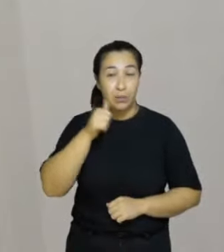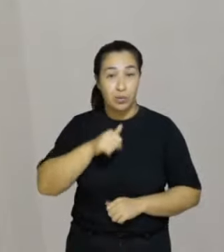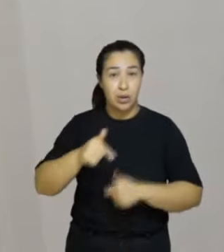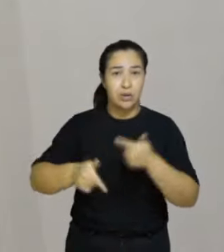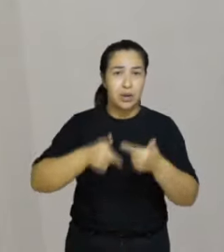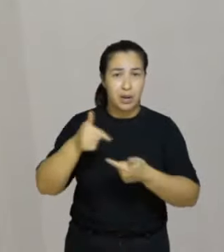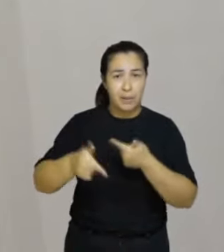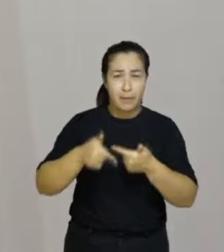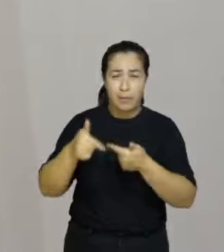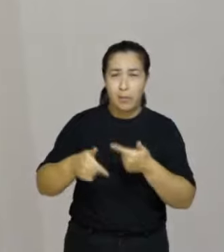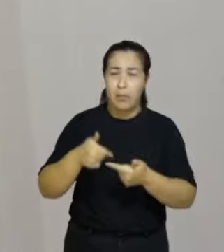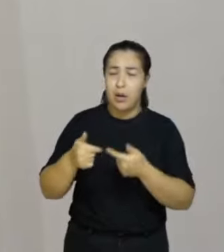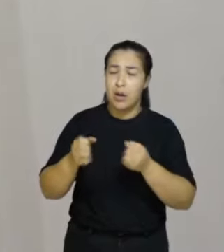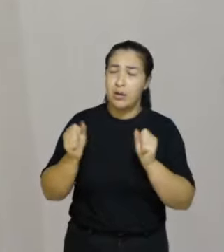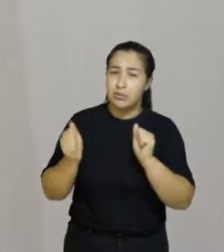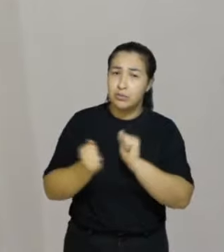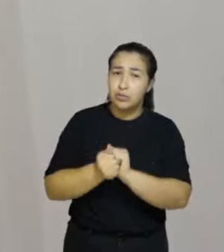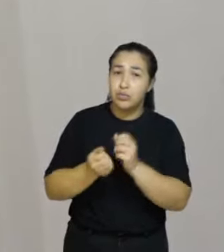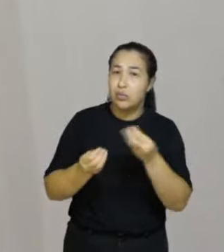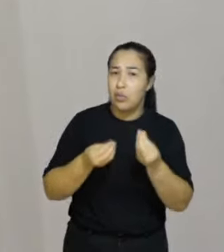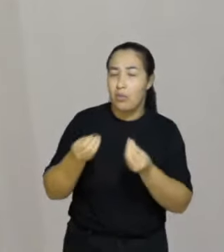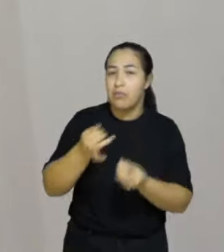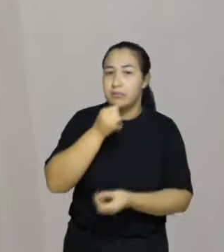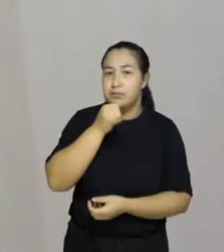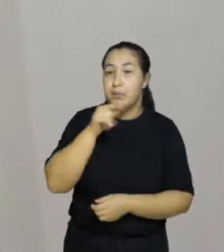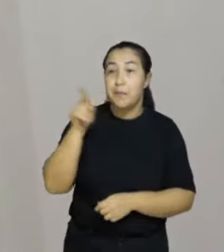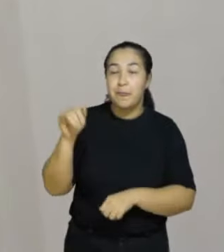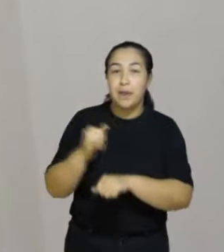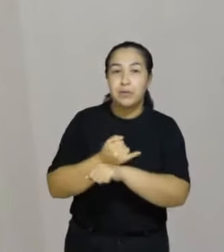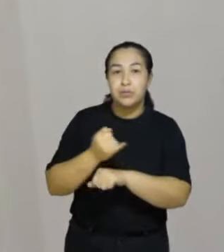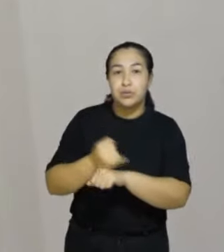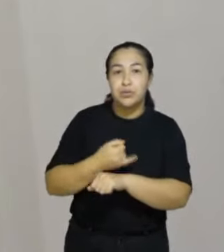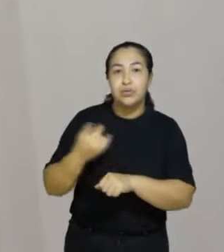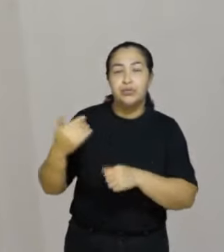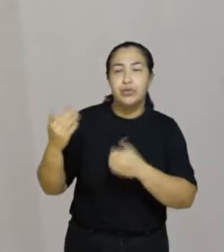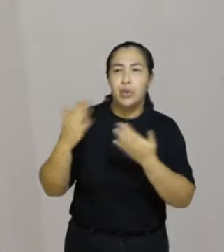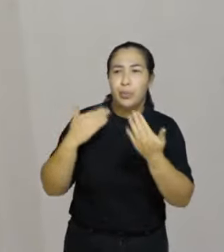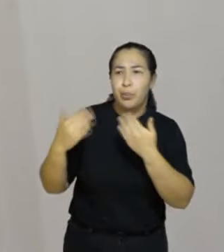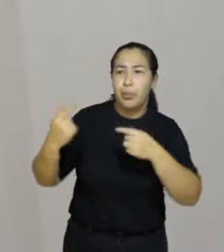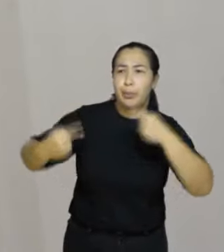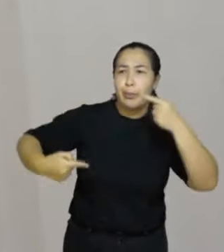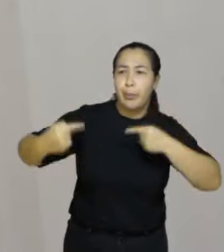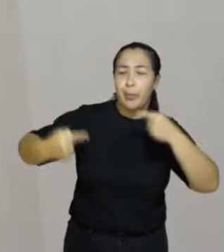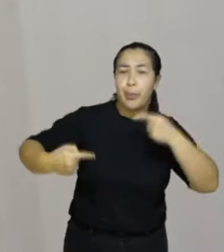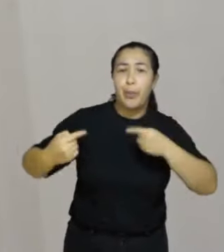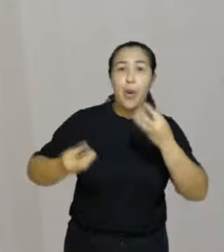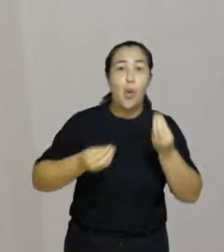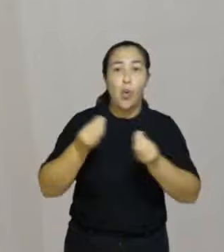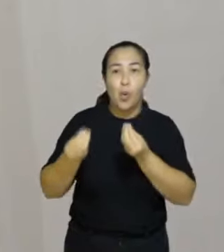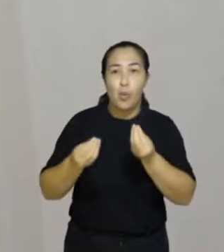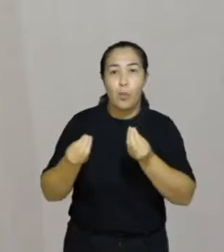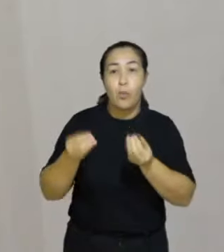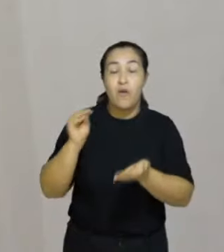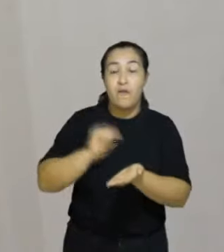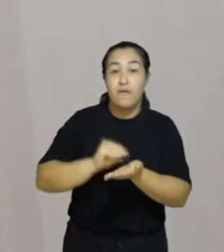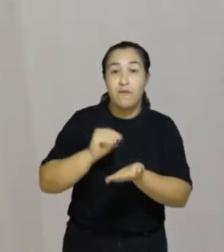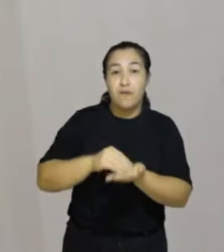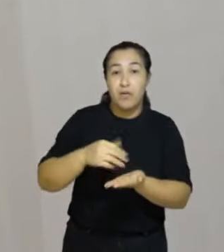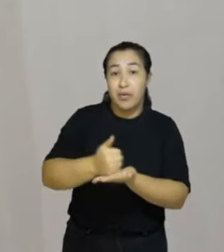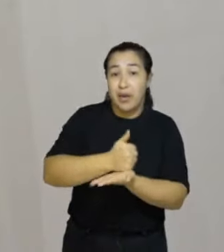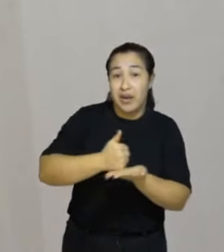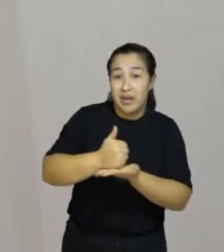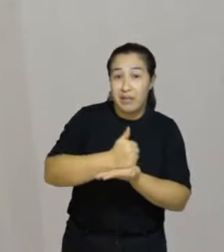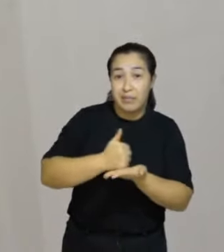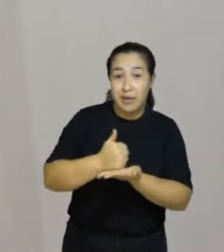equipe. Por exemplo, Joinville tivemos um debate muito grande esses dias atrás por falta de medicamentos